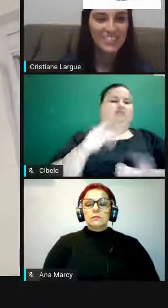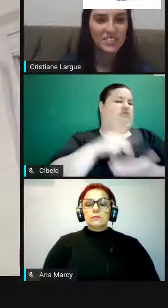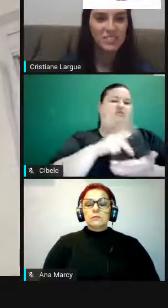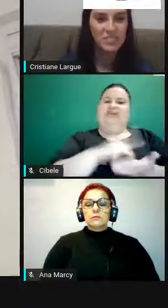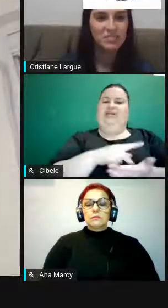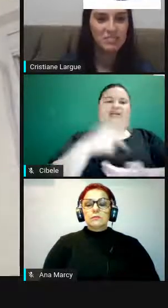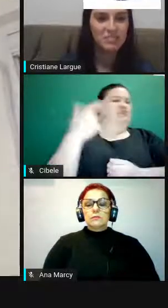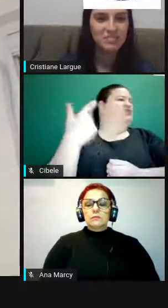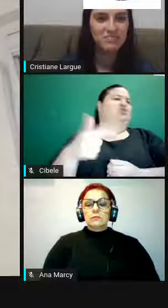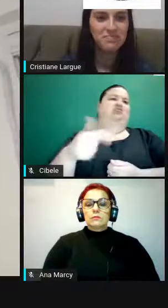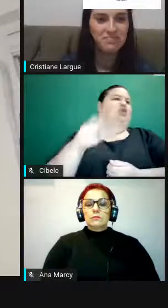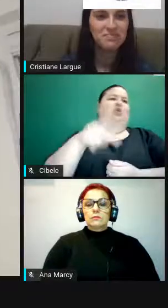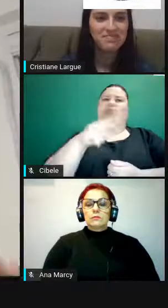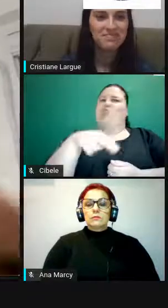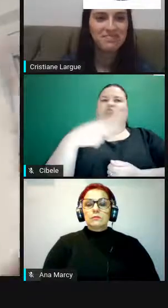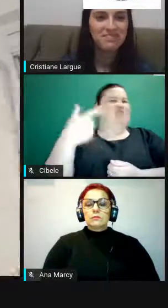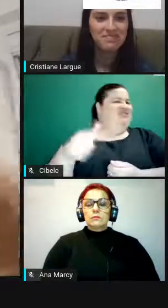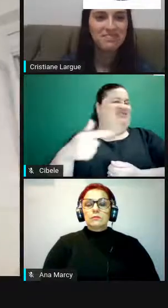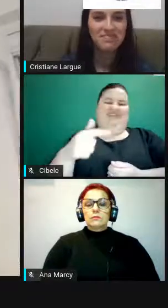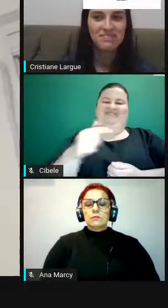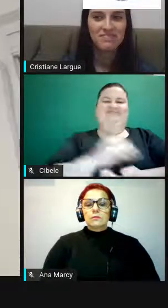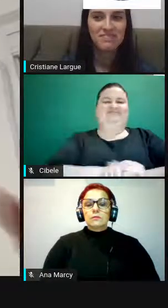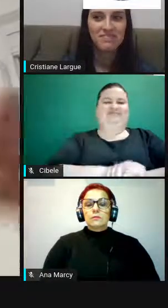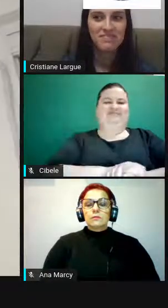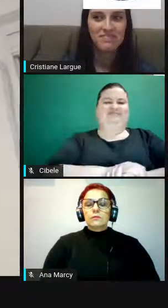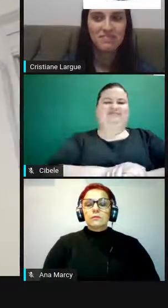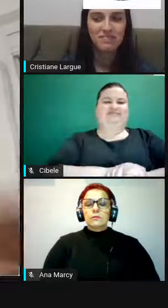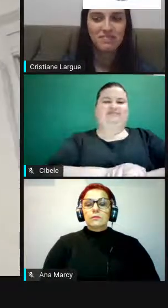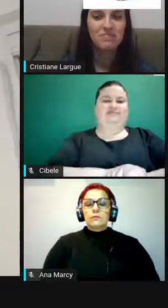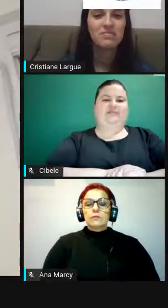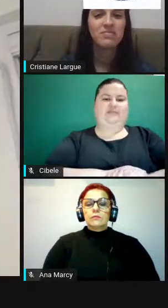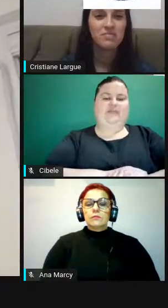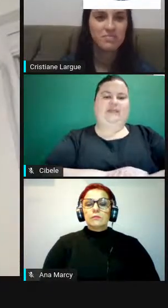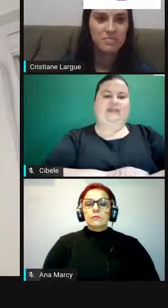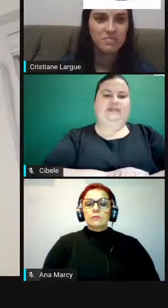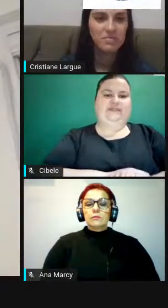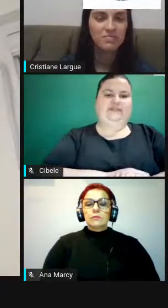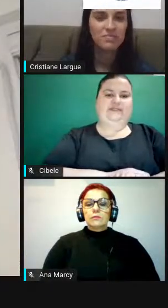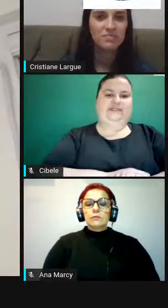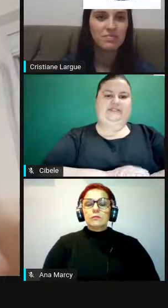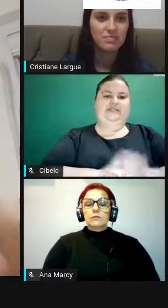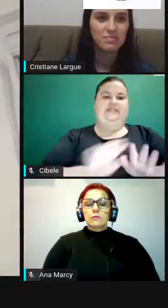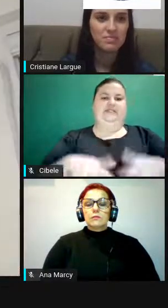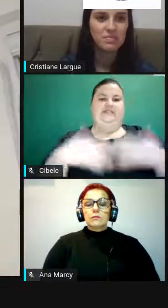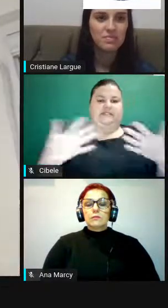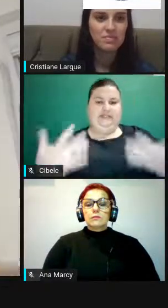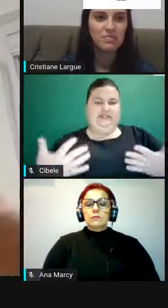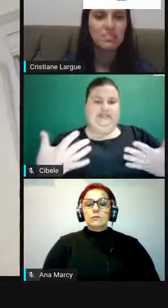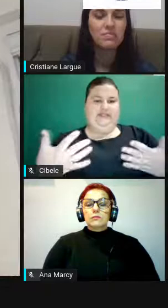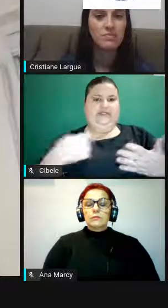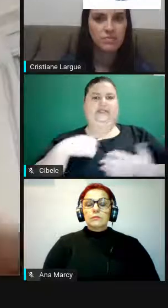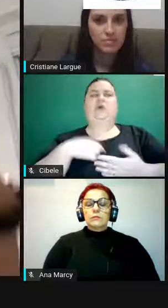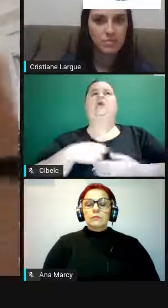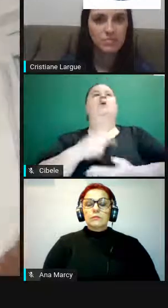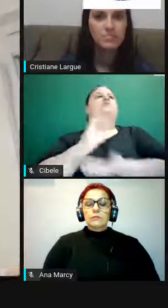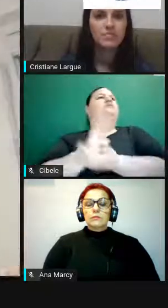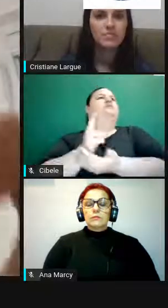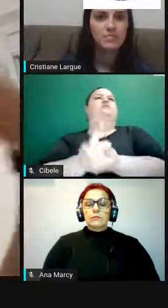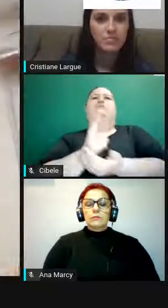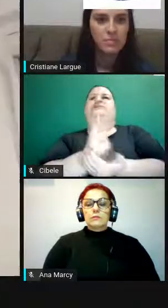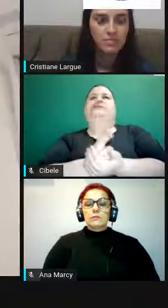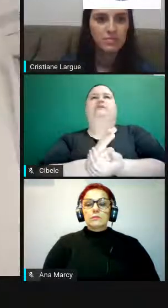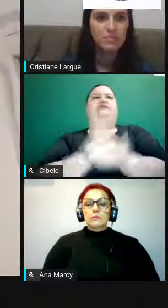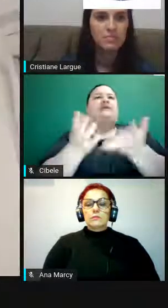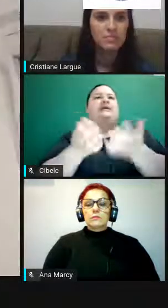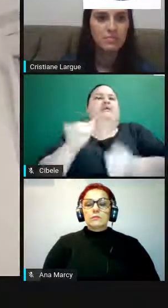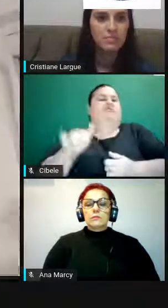nunca vai ter tão raça é um processo de melhoria contínua sabe eu mesmo tô sendo preparando melhor alguma coisa na empresa